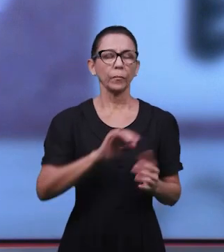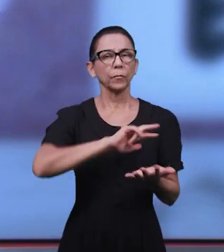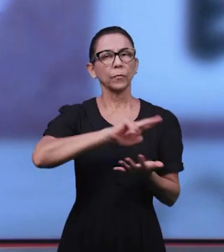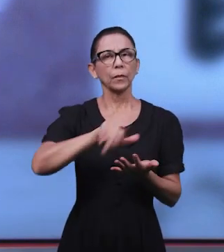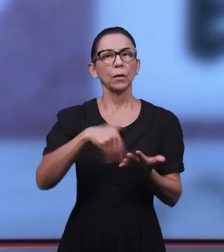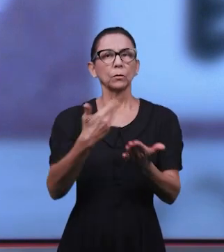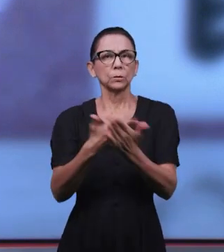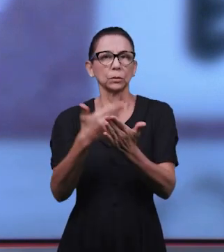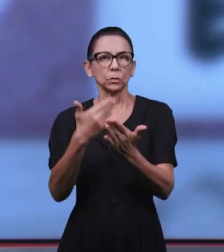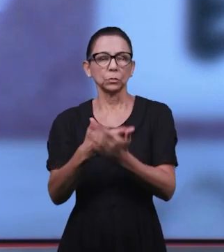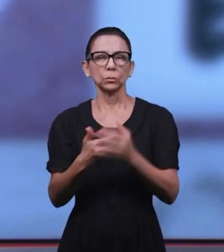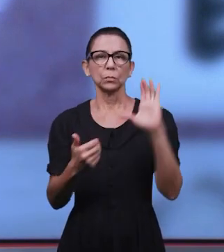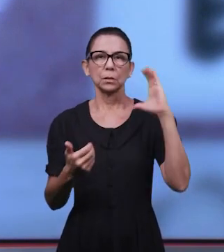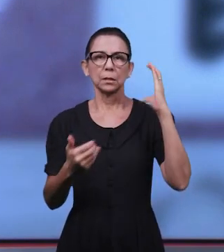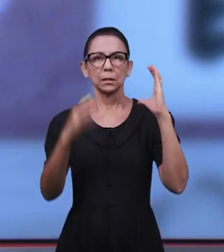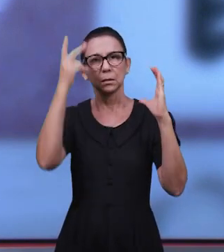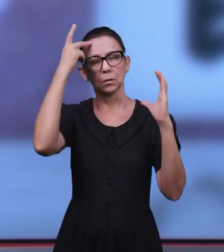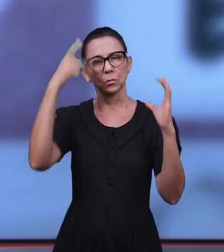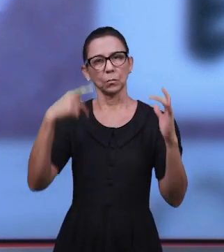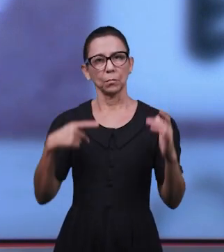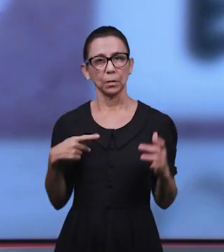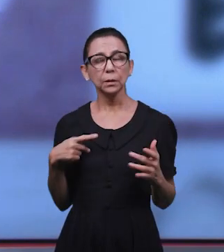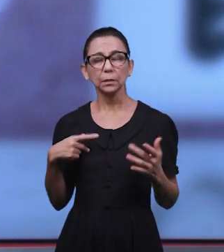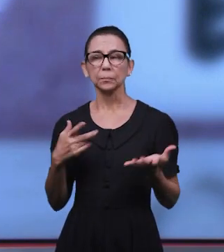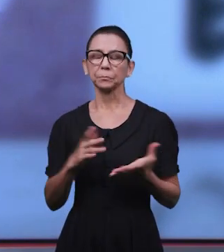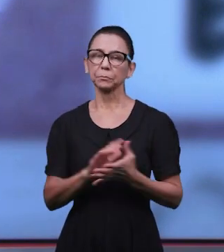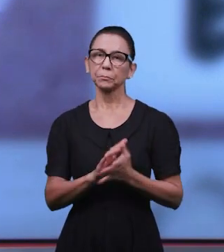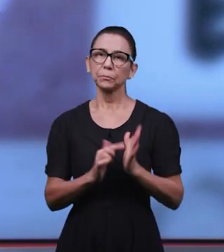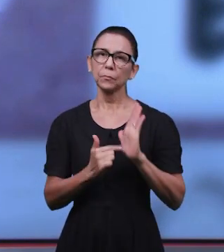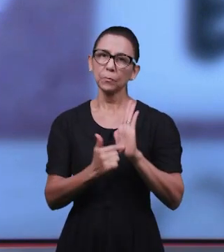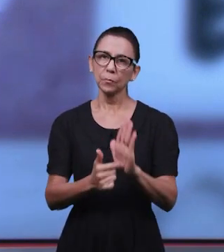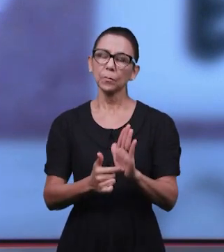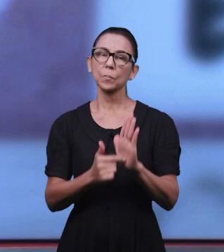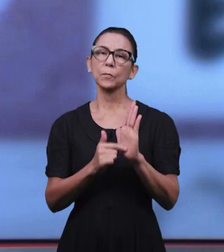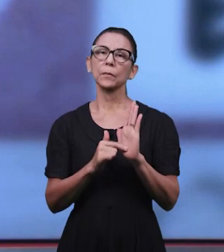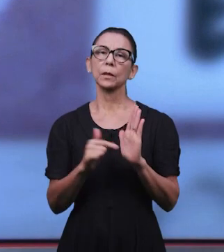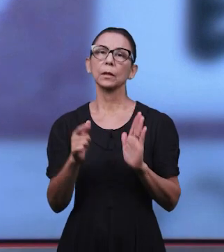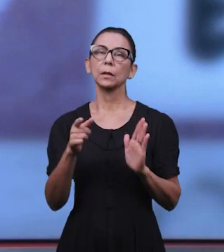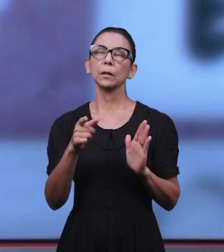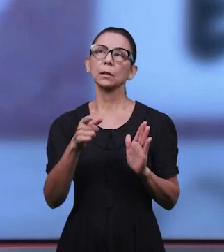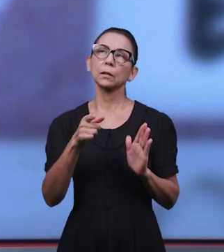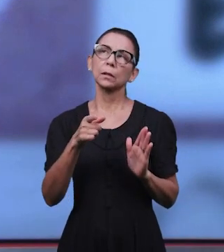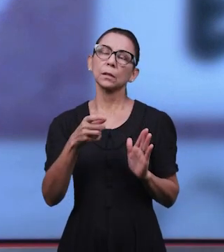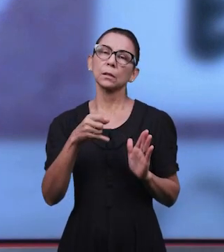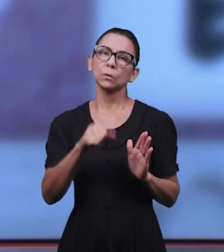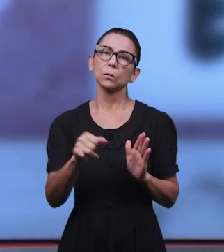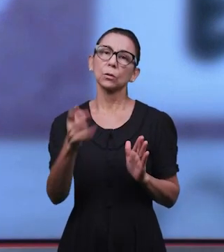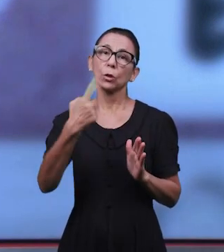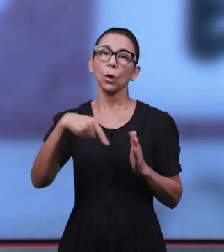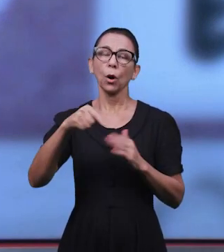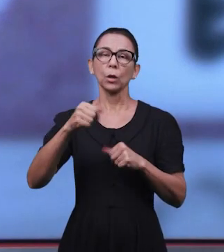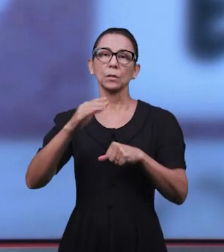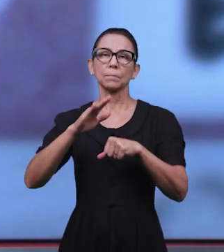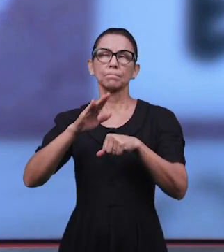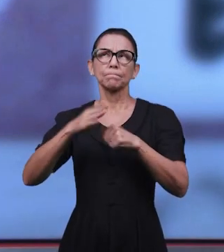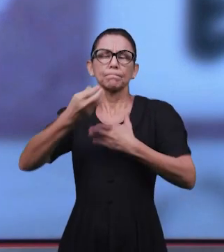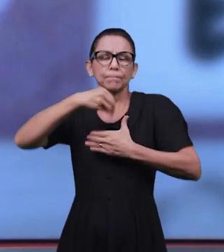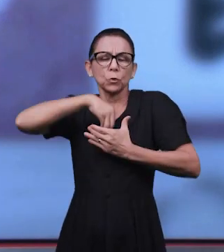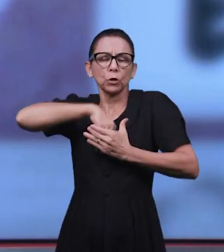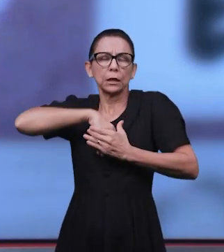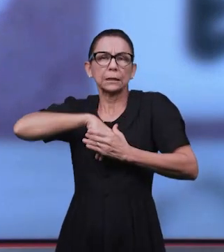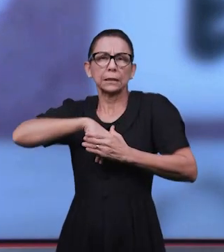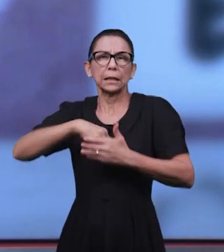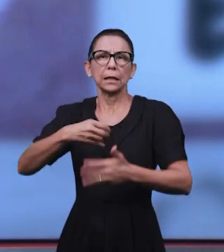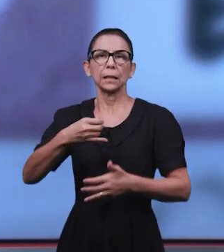que essa capacidade de se conhecer, de se colocar no lugar do outro, ajudará as nossas crianças e